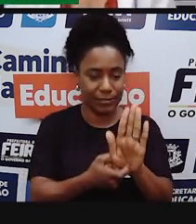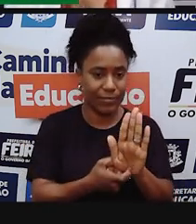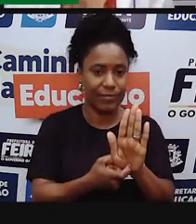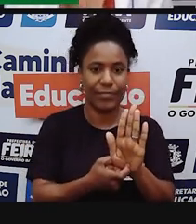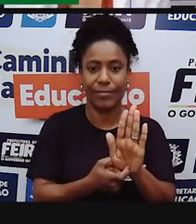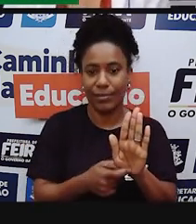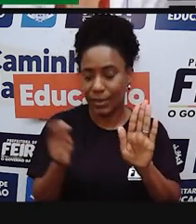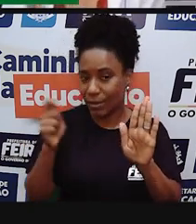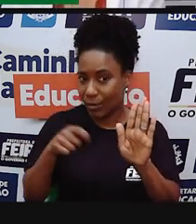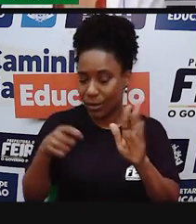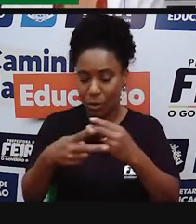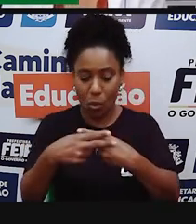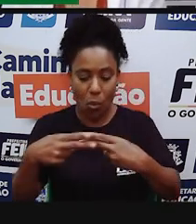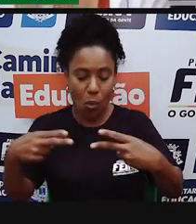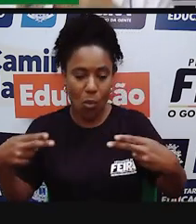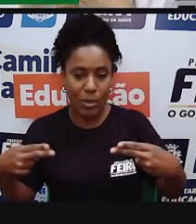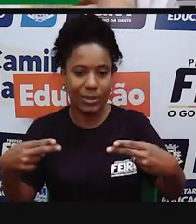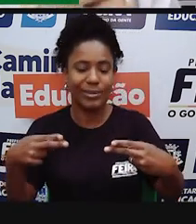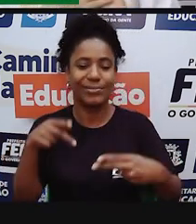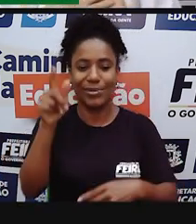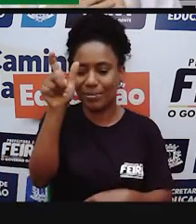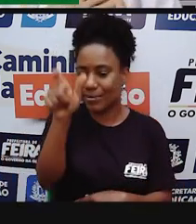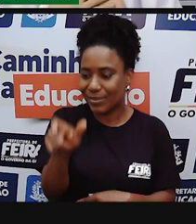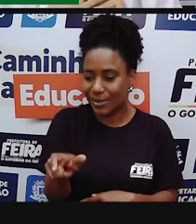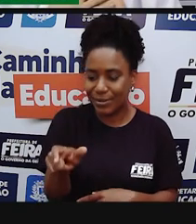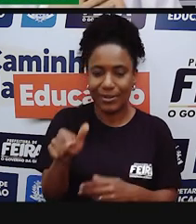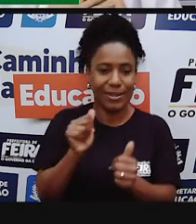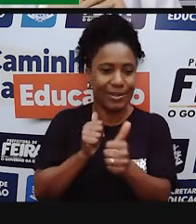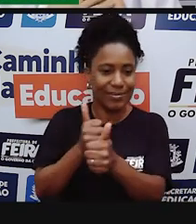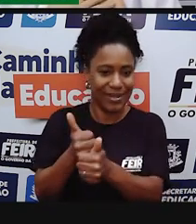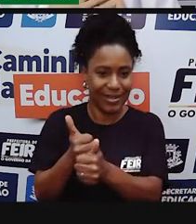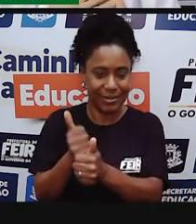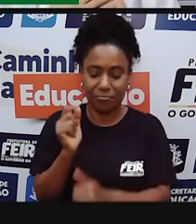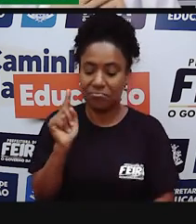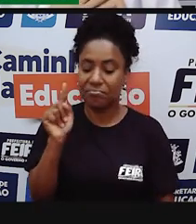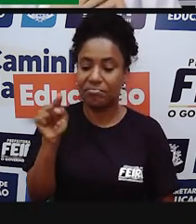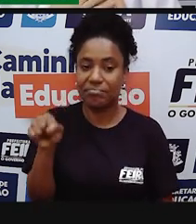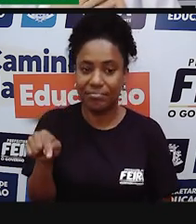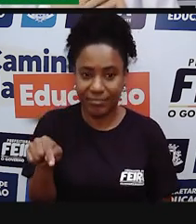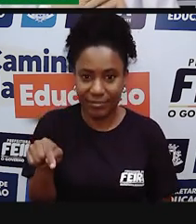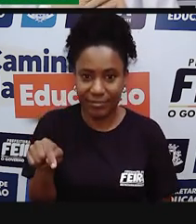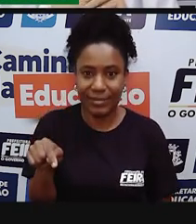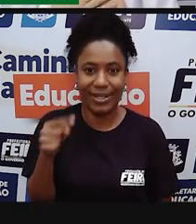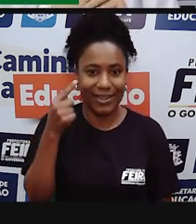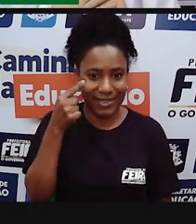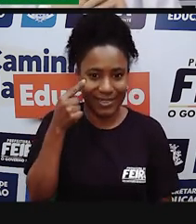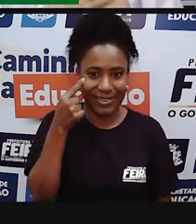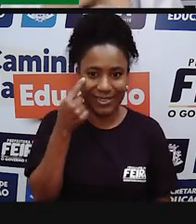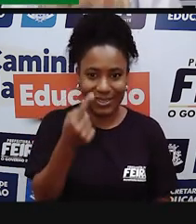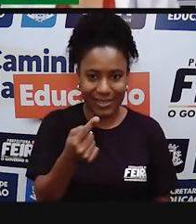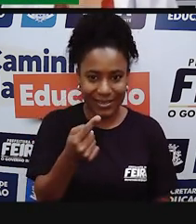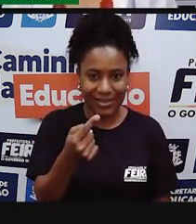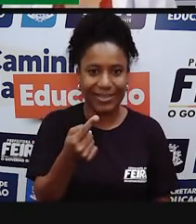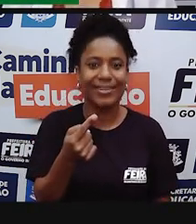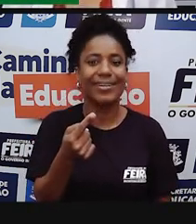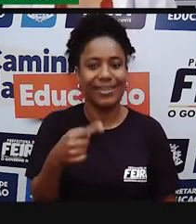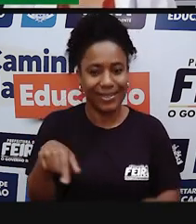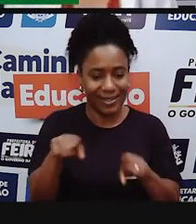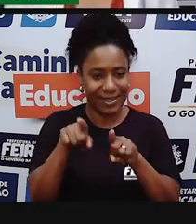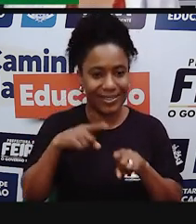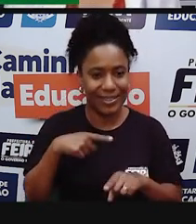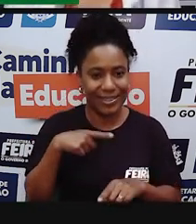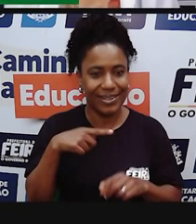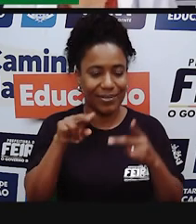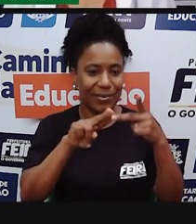referir as coisas e pessoas que estão perto de mim ideia diz e os pronomes